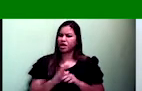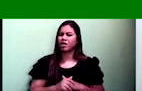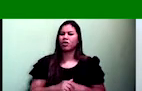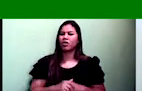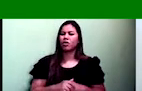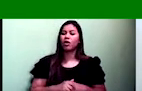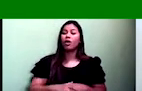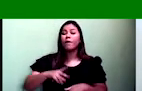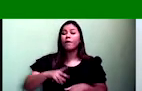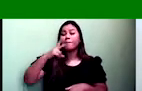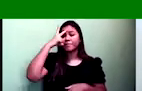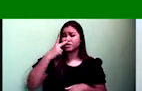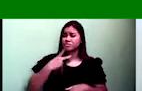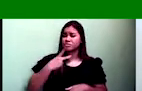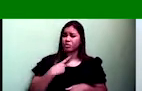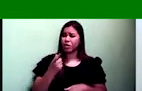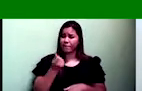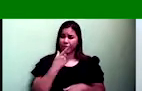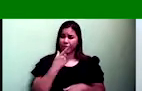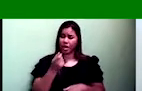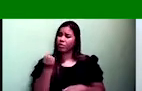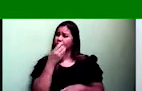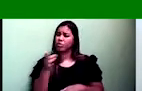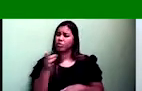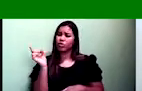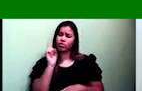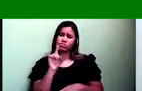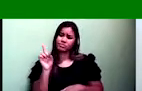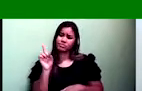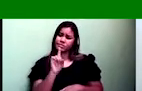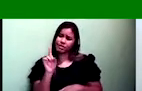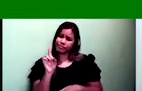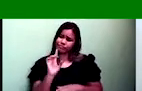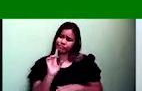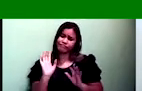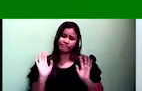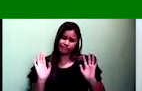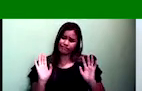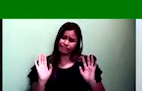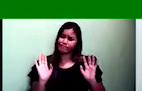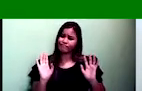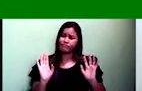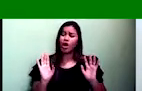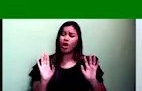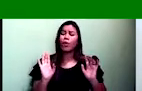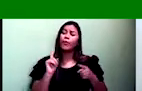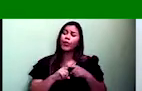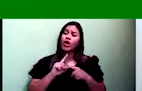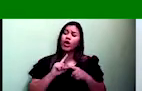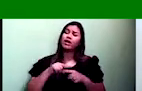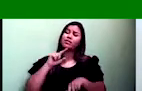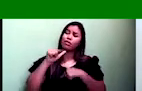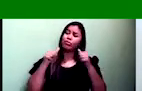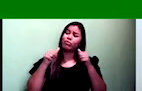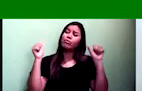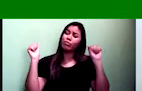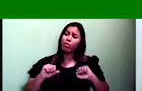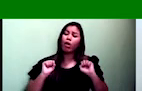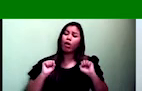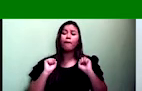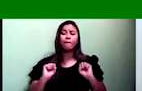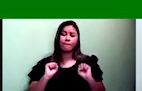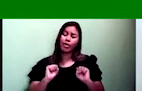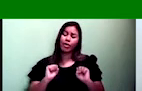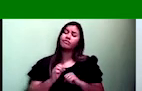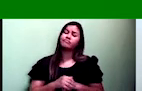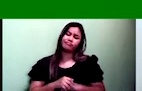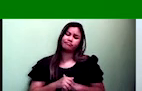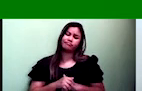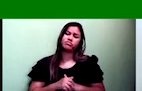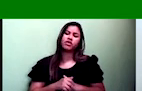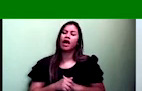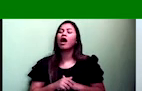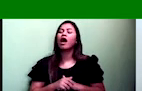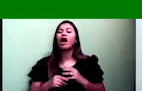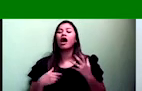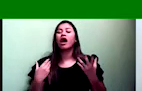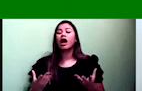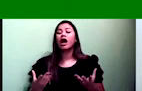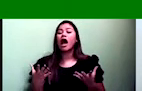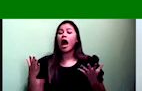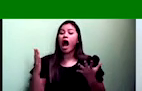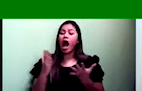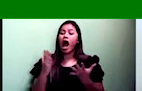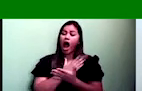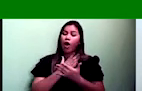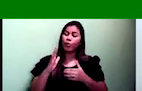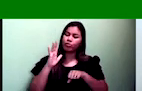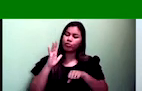vai se machucar, sempre. Pode ser que passe. Existem doenças venéreas que você fazendo ou não, como